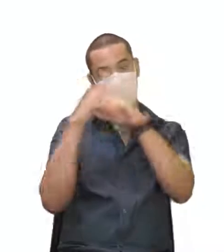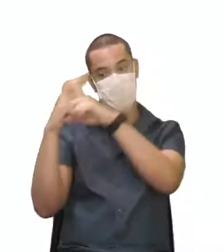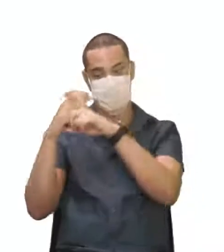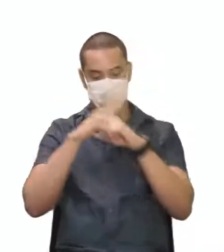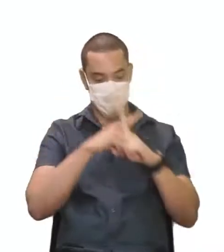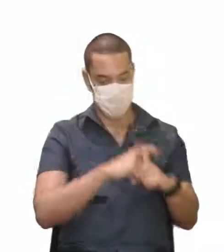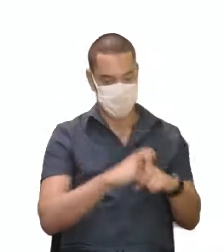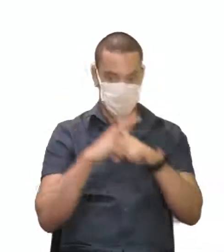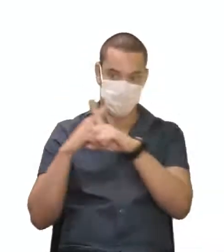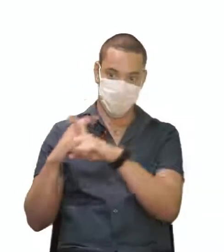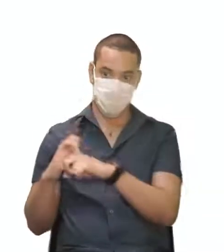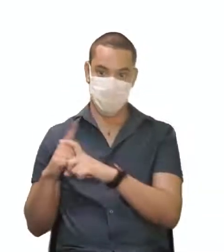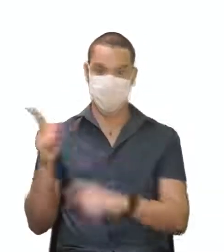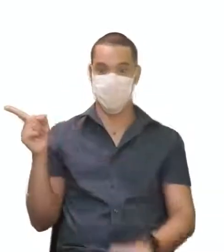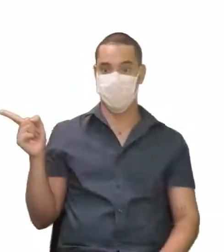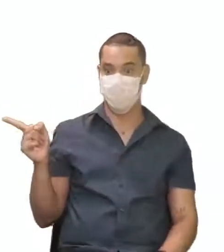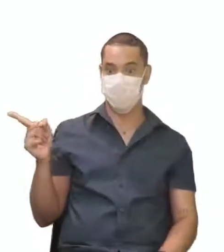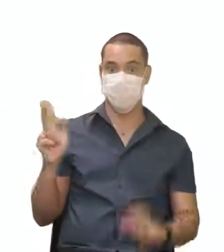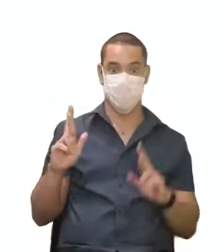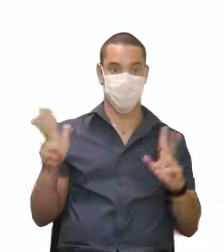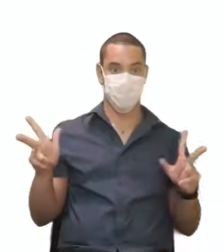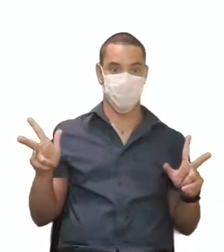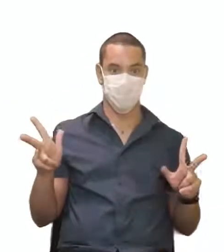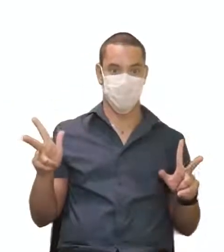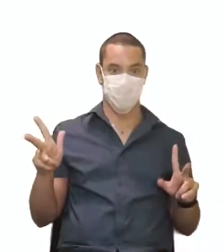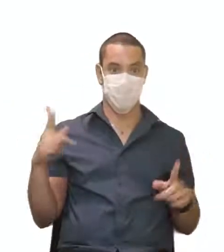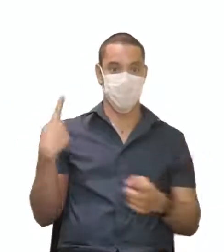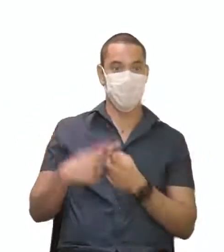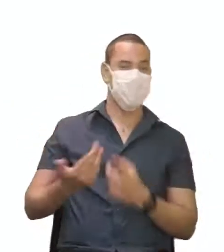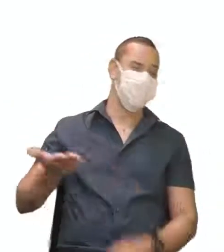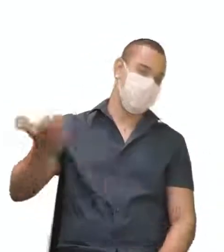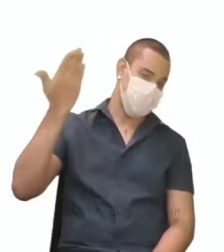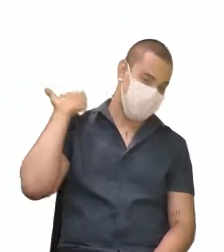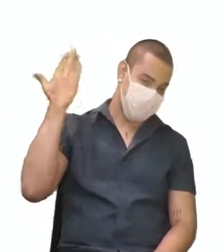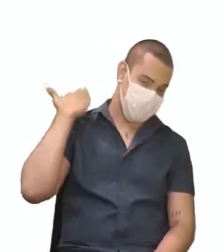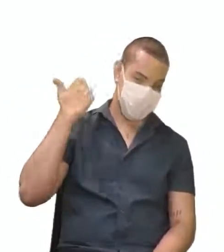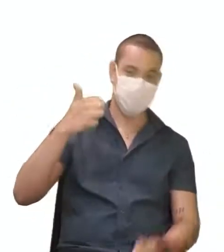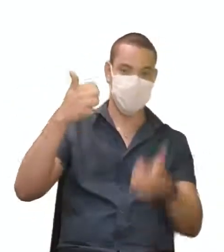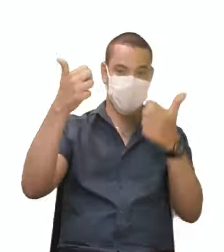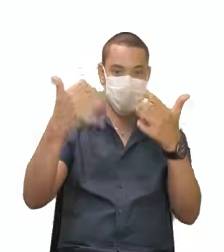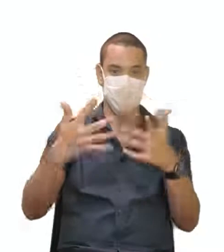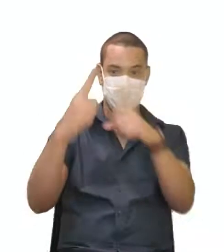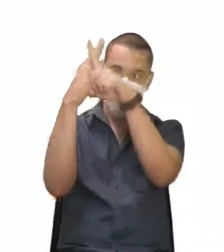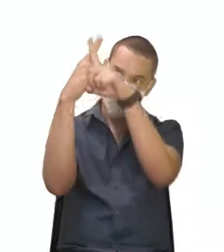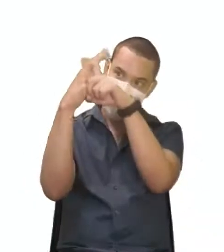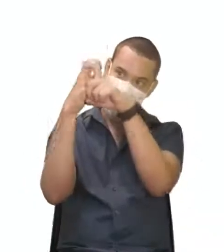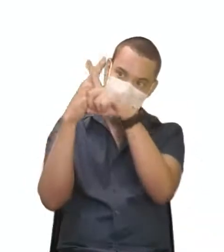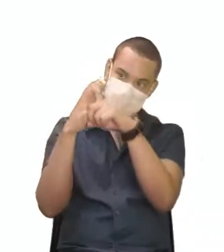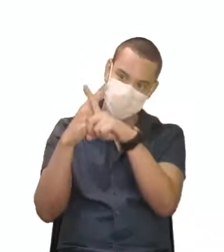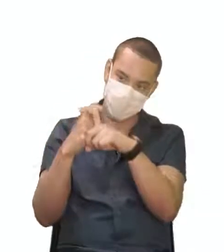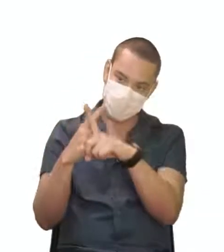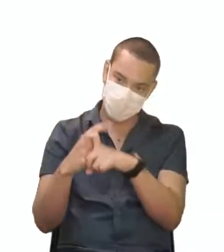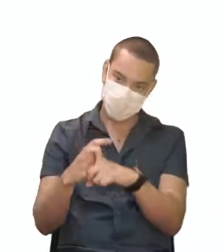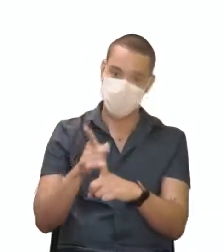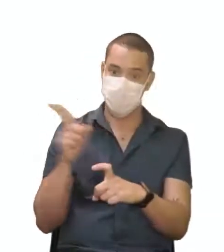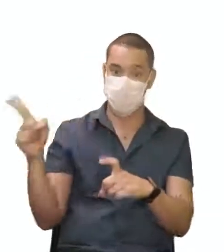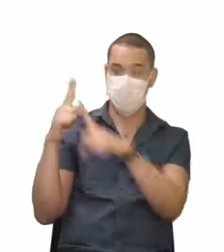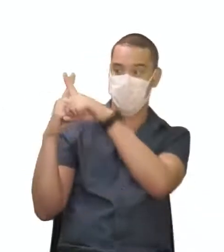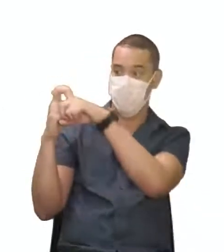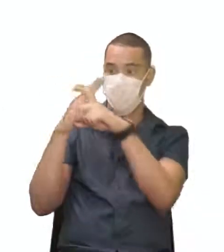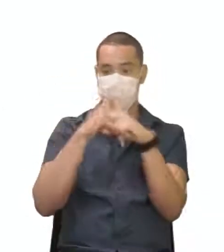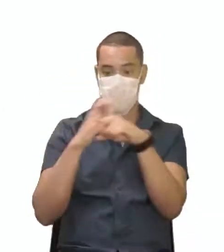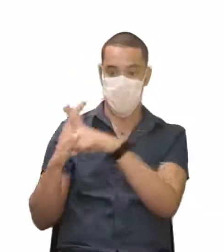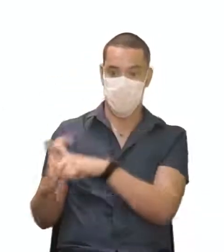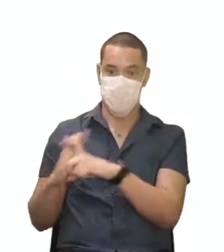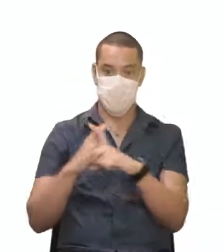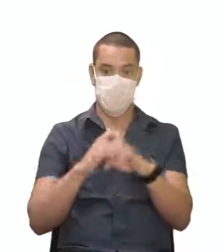isso? Agora, olha só que interessante. Aqui na metáfase 1 da meiose, eu tenho os